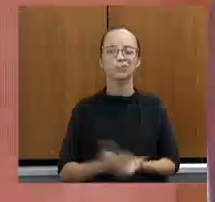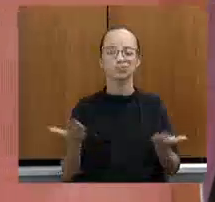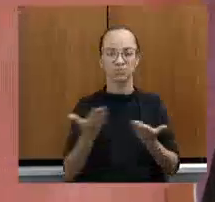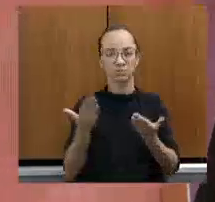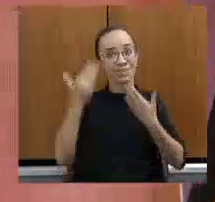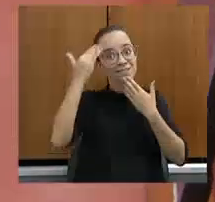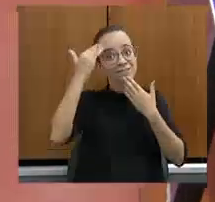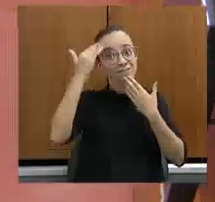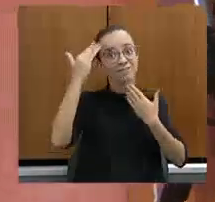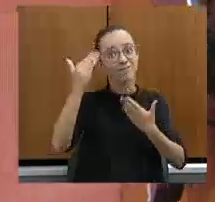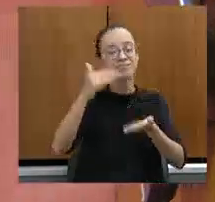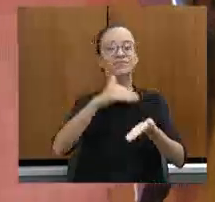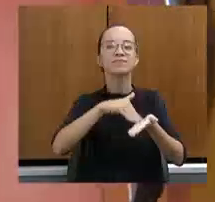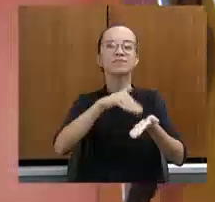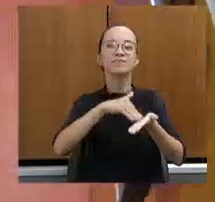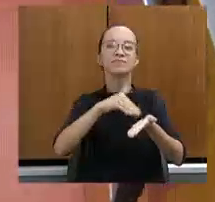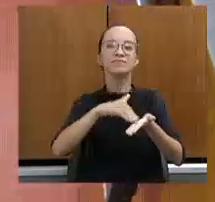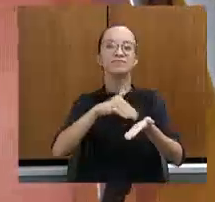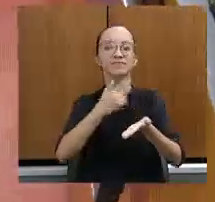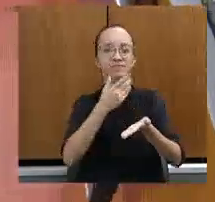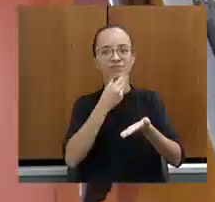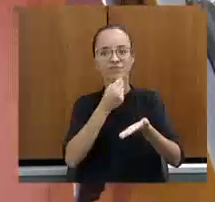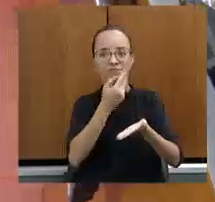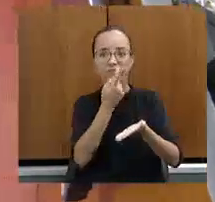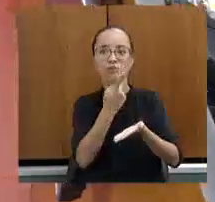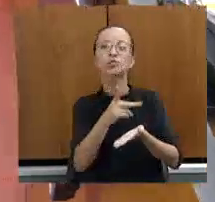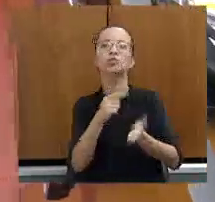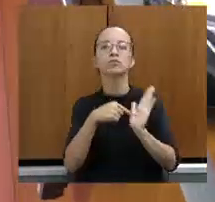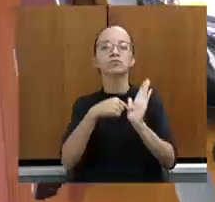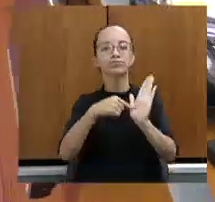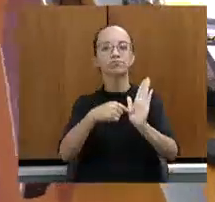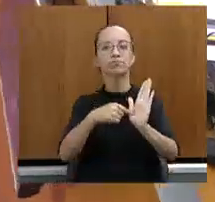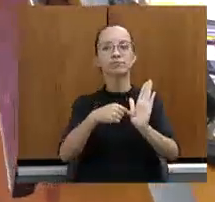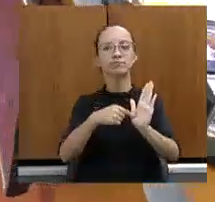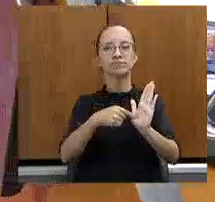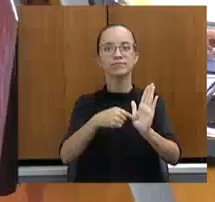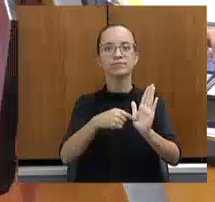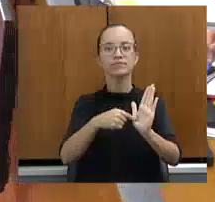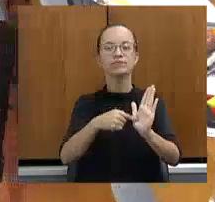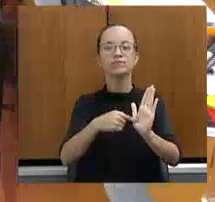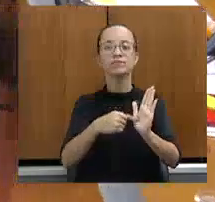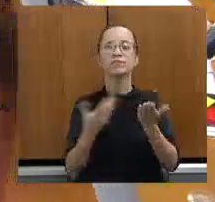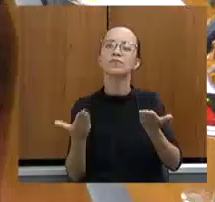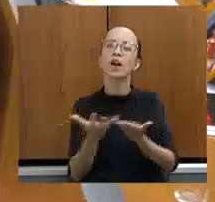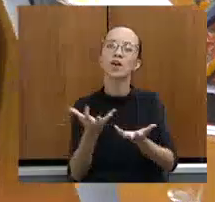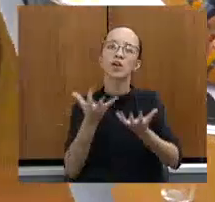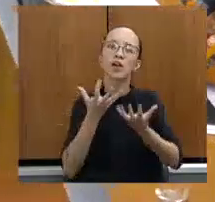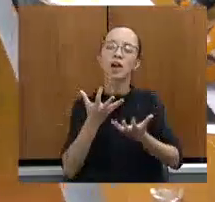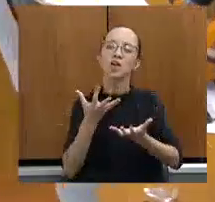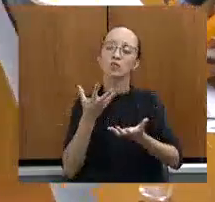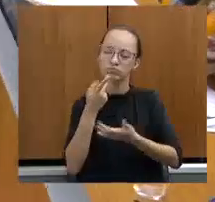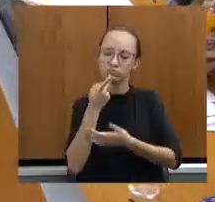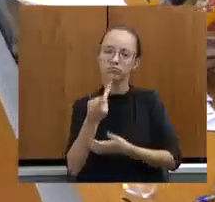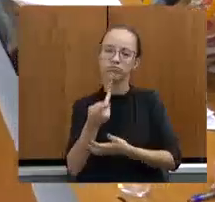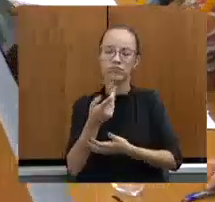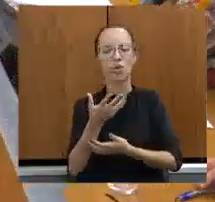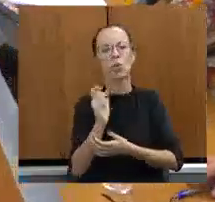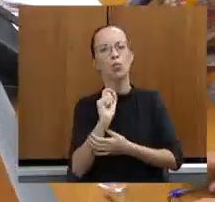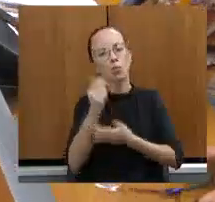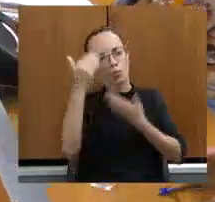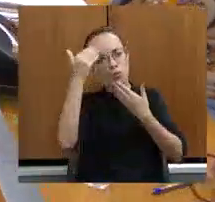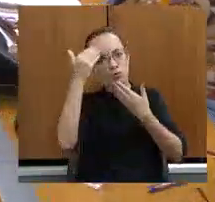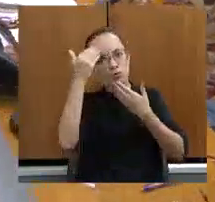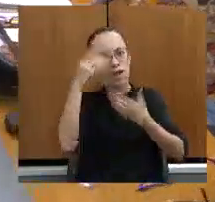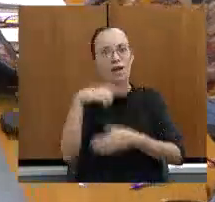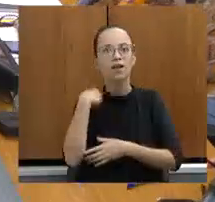agradecemos secretário a sua fala sua exposição e eu quero deixar registrado aqui o meu agradecimento